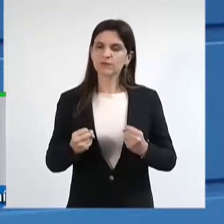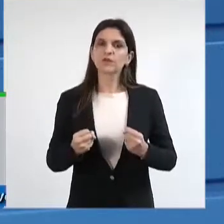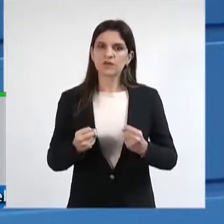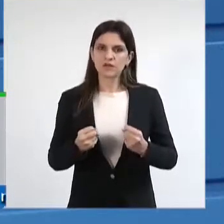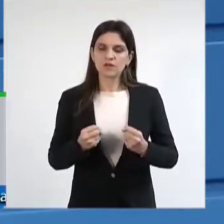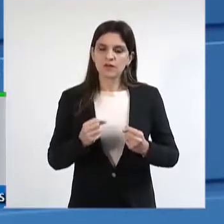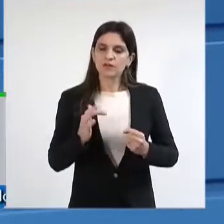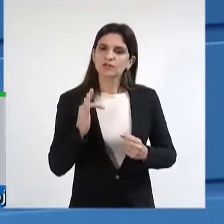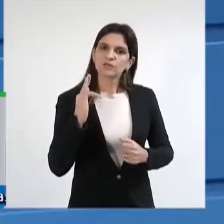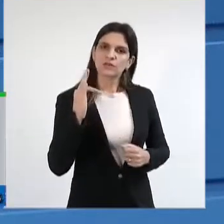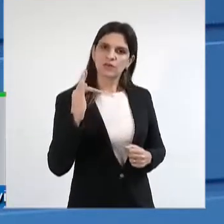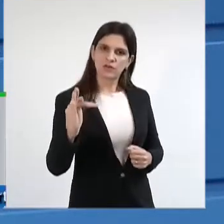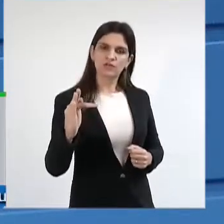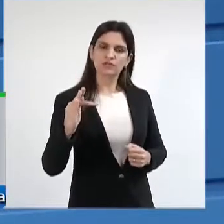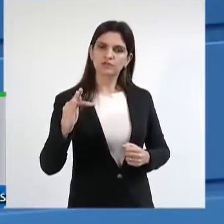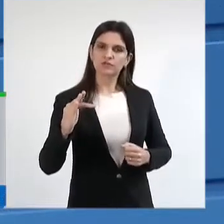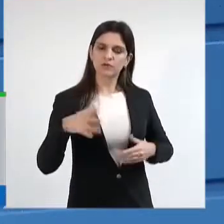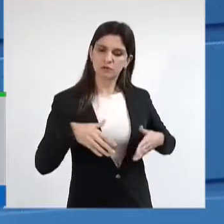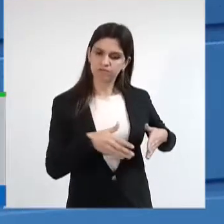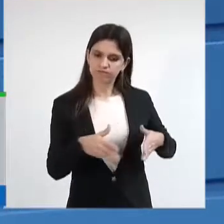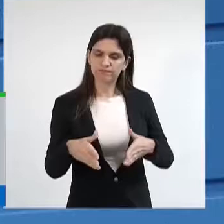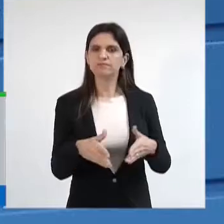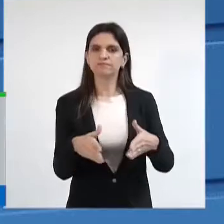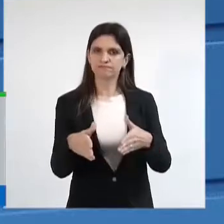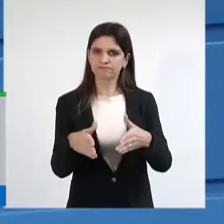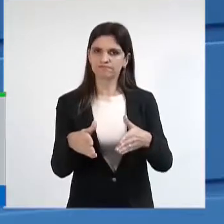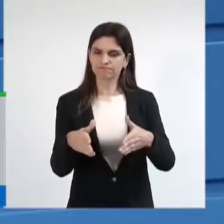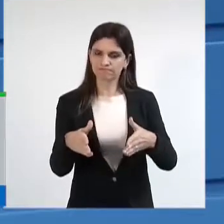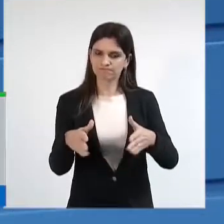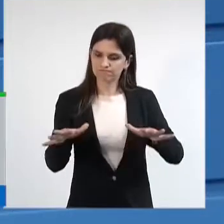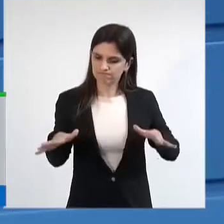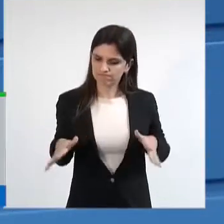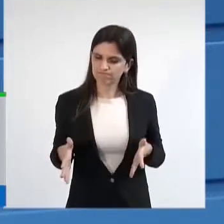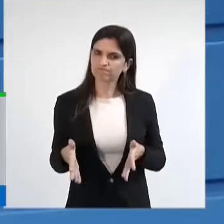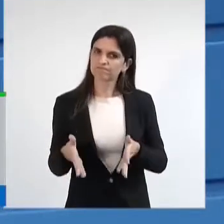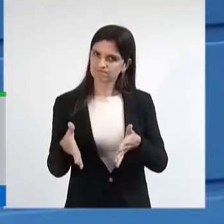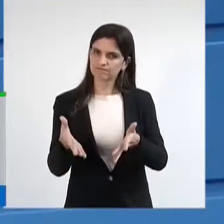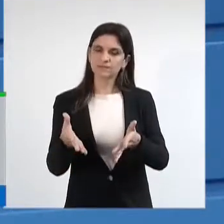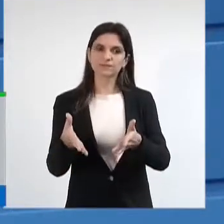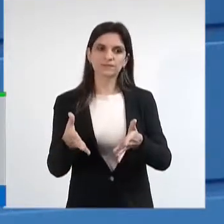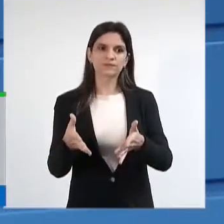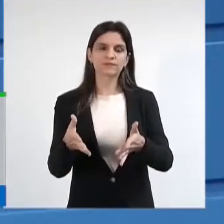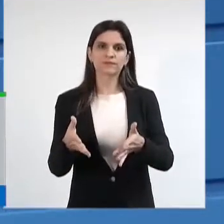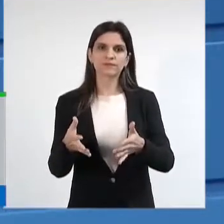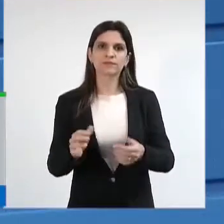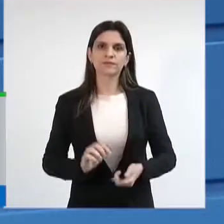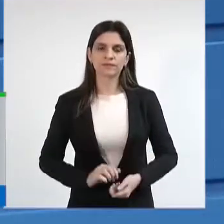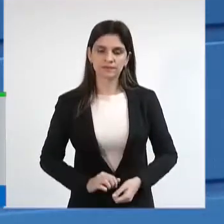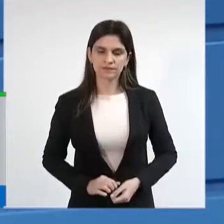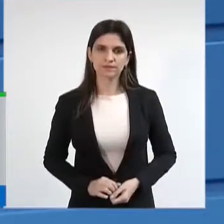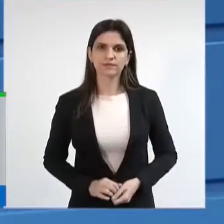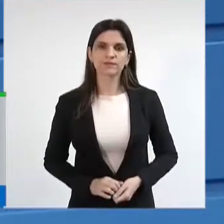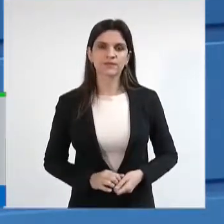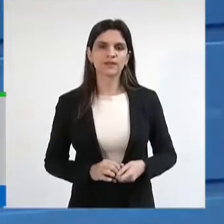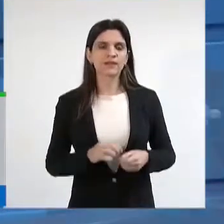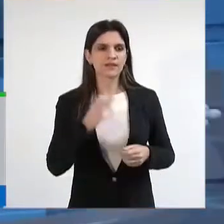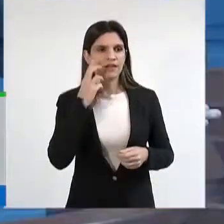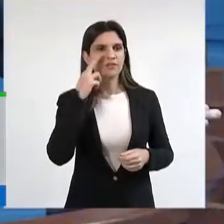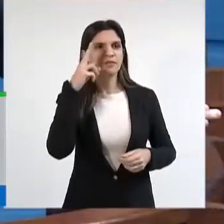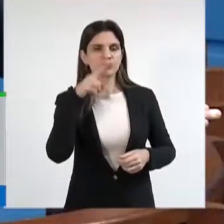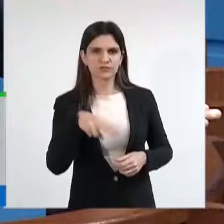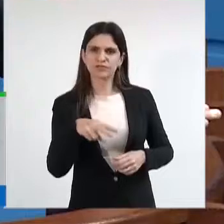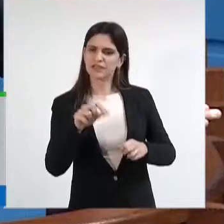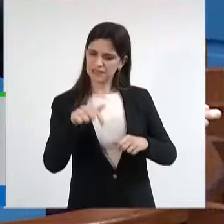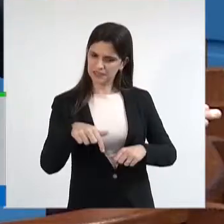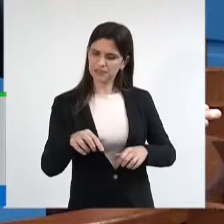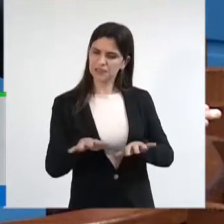futuro, e nós estaremos daqui a pouco aqui nesse plenário e o senhor reconhecendo os grandes avanços que o